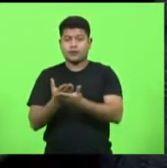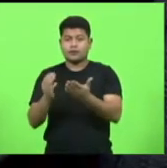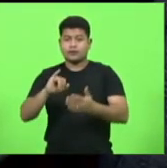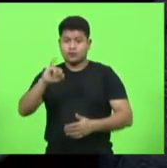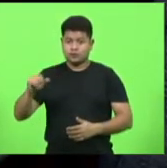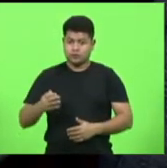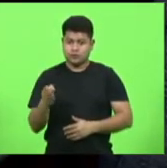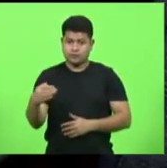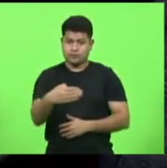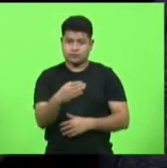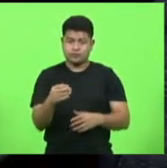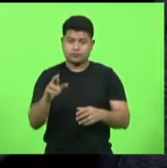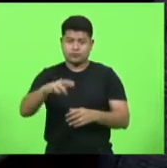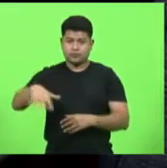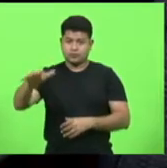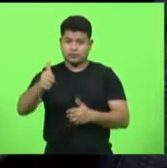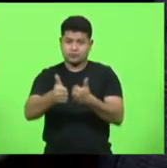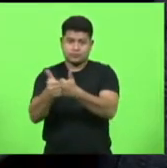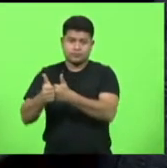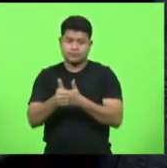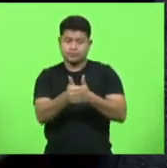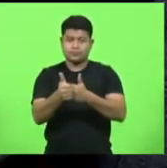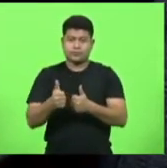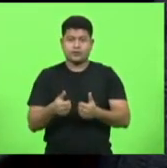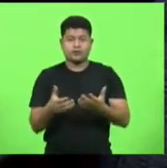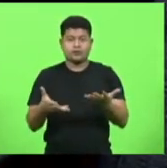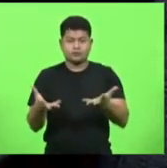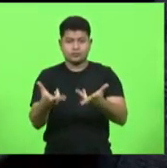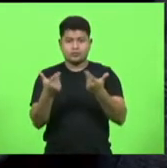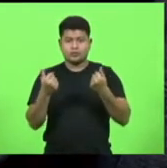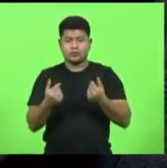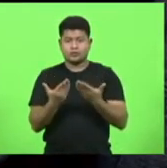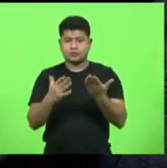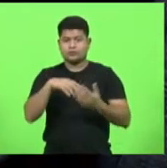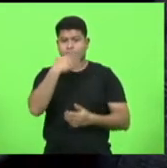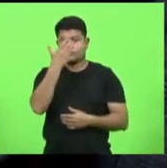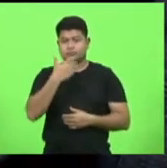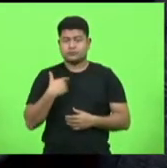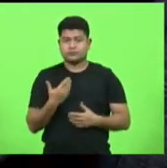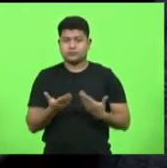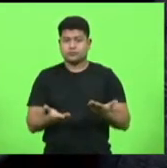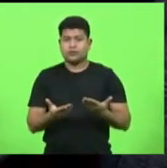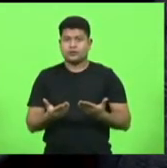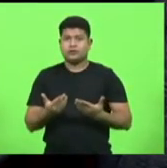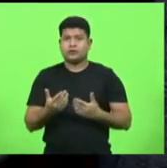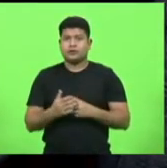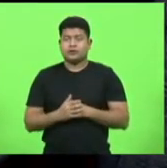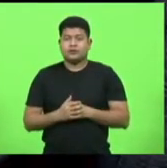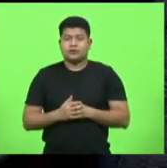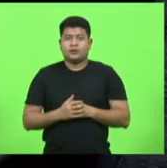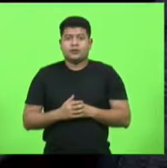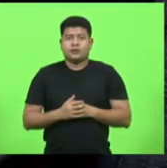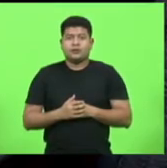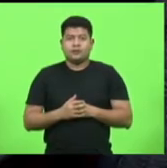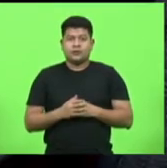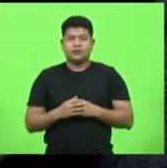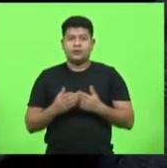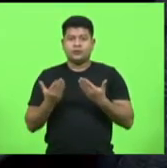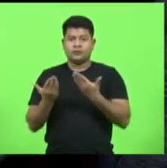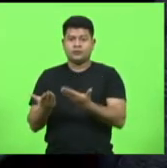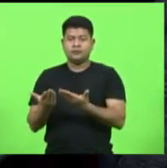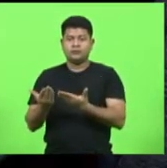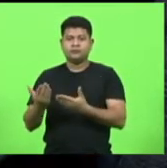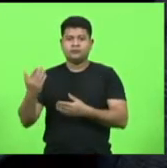produção e pela excelente qualidade dessa fruta, que muito bem representa aí a capacidade da agricultura familiar. Ao tornar o município de